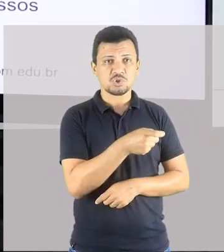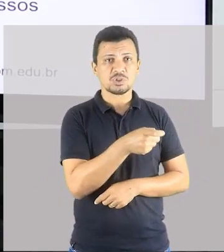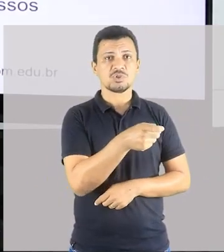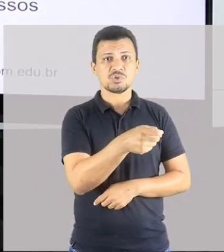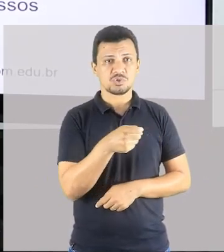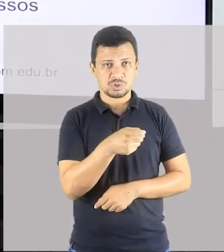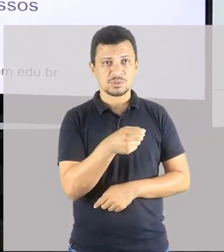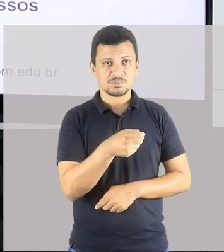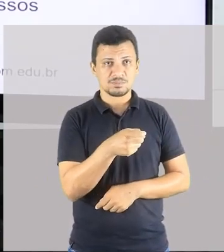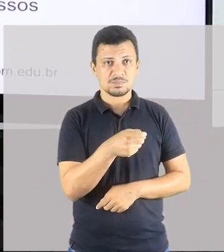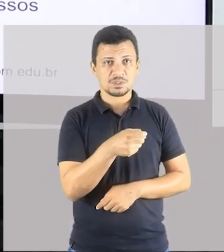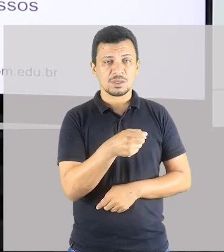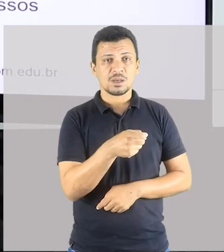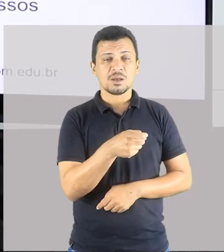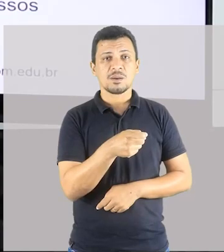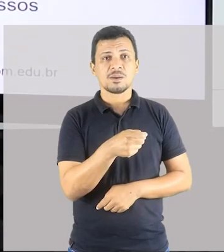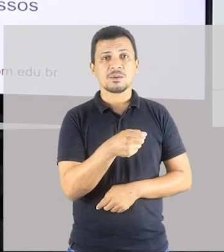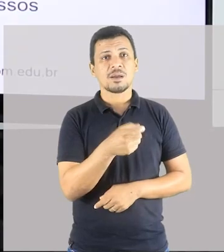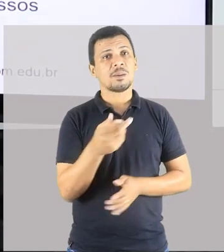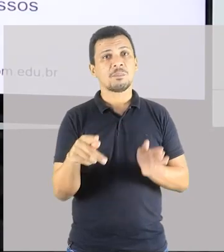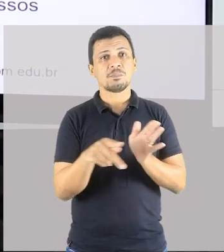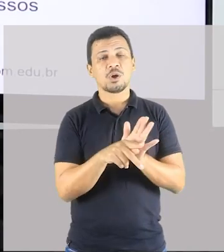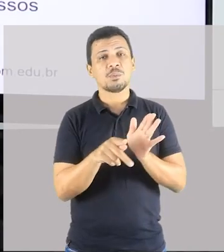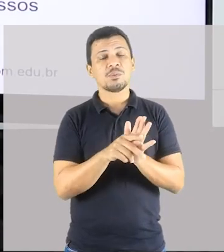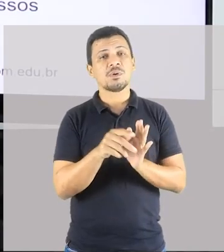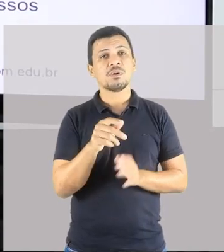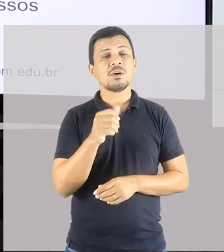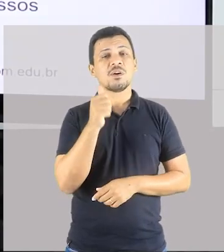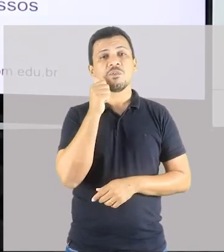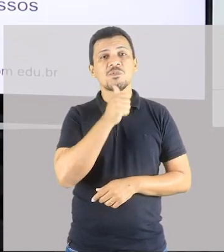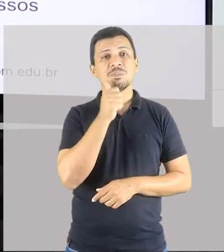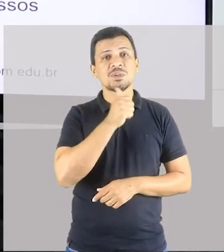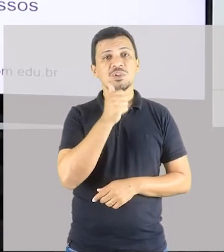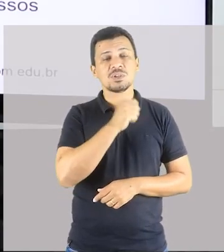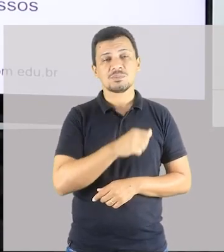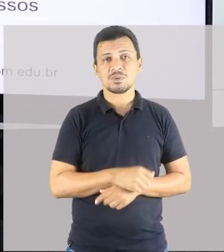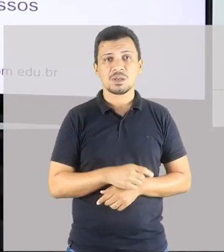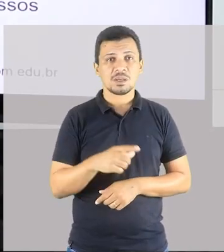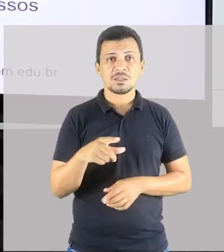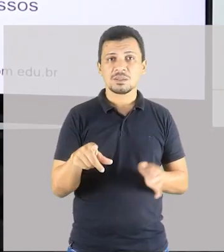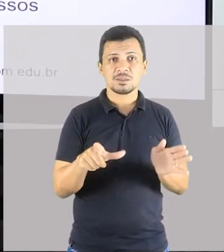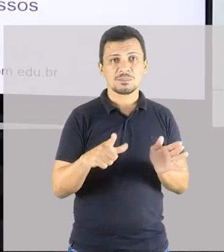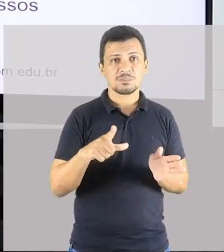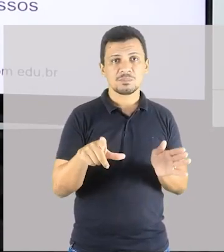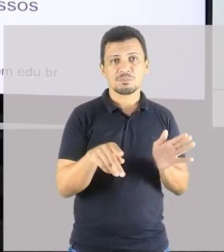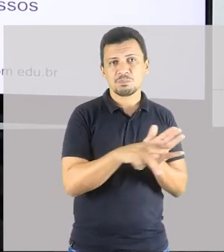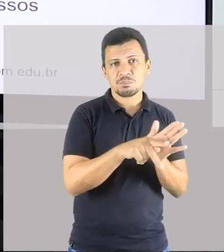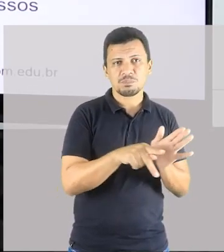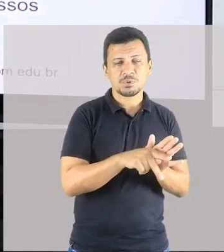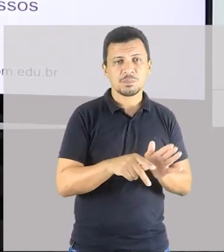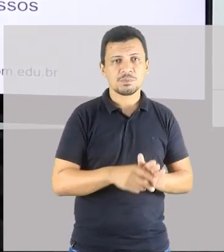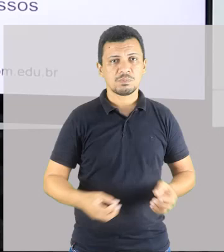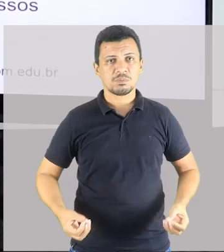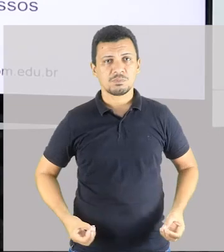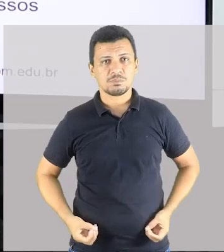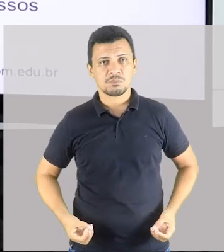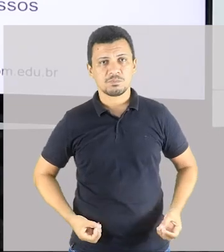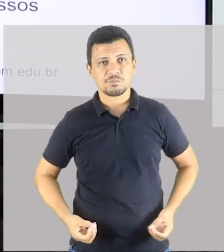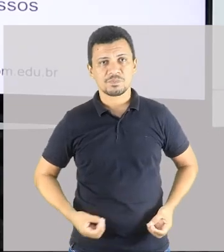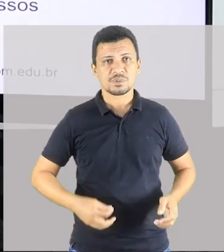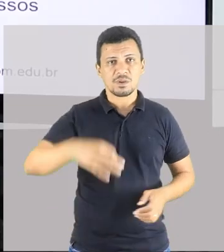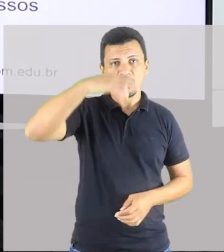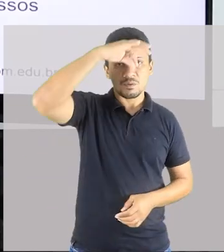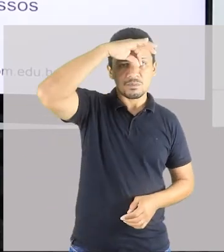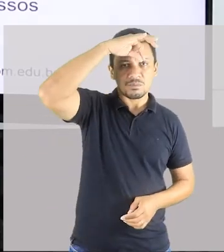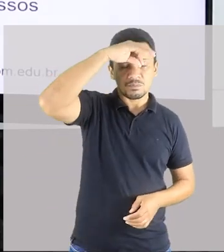vai ser do sexo feminino e vai ter órgãos reprodutivos femininos e órgãos sexuais